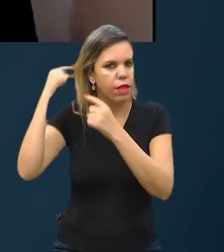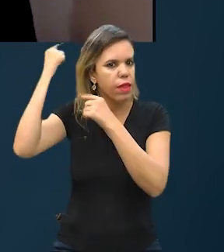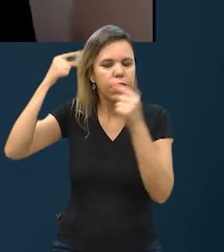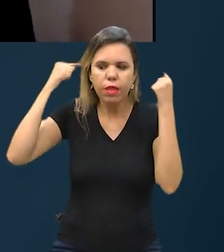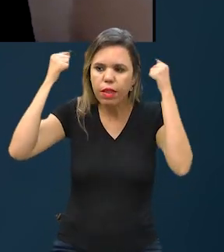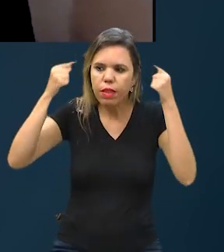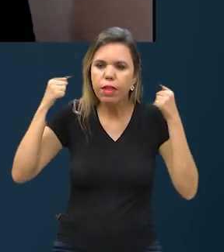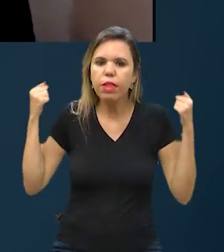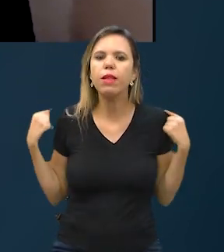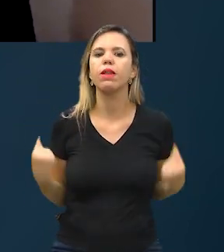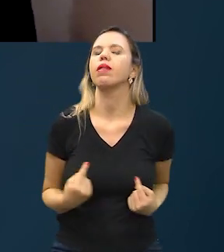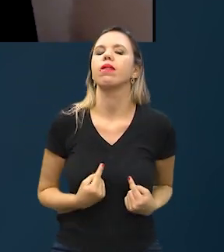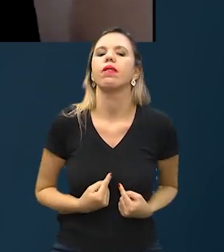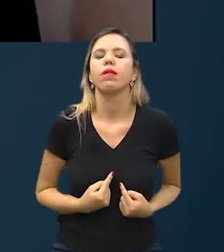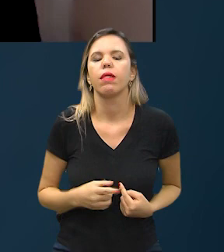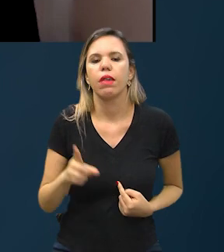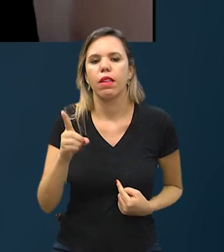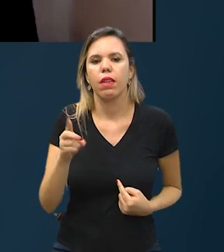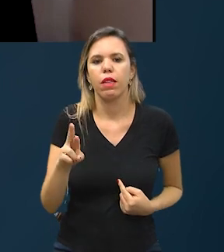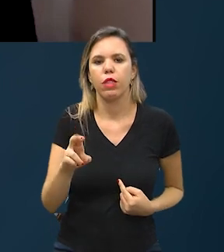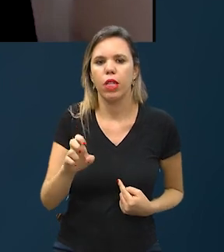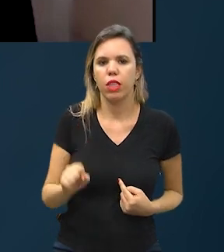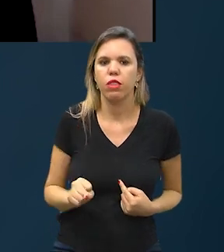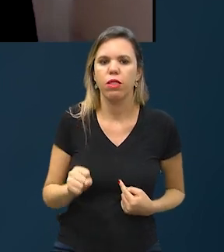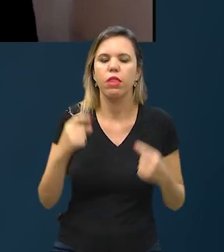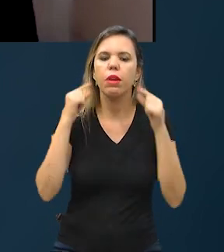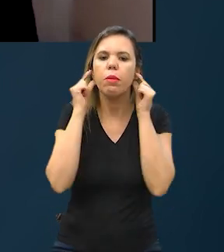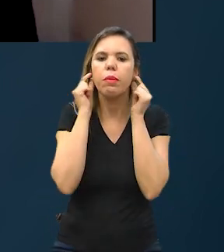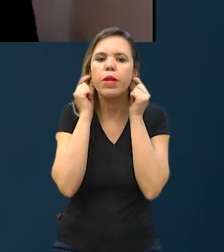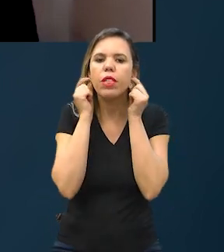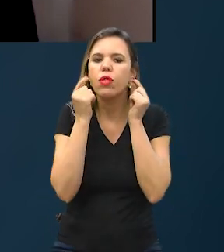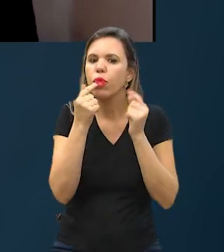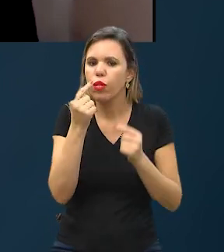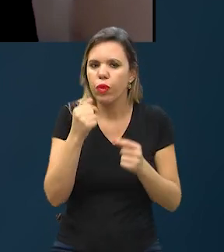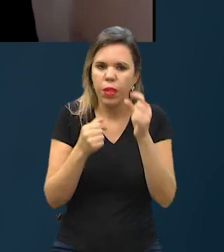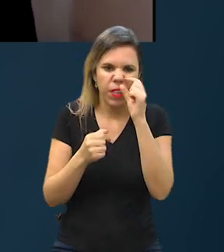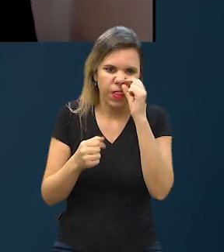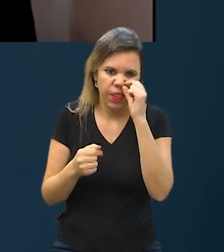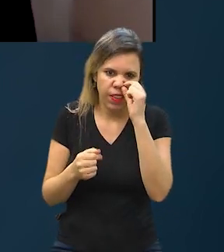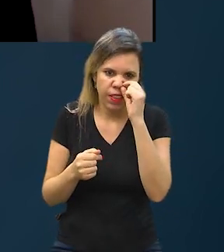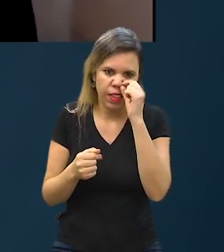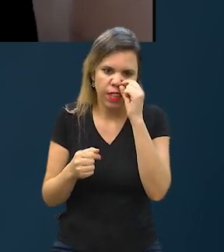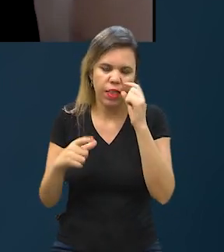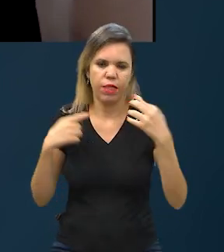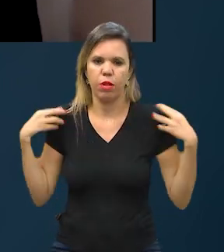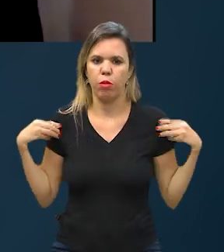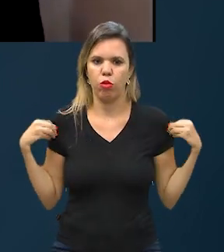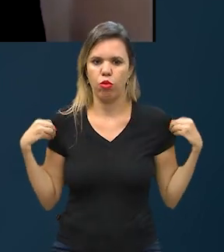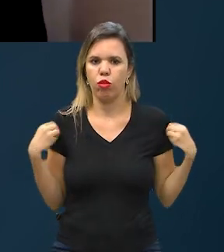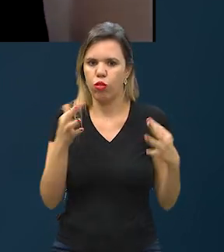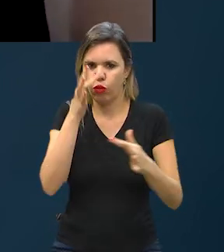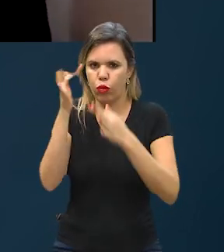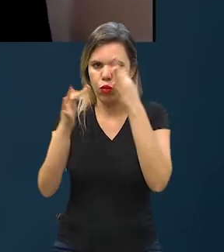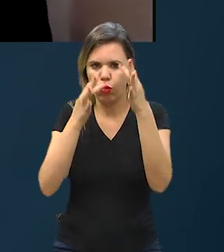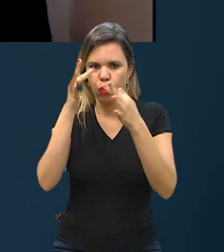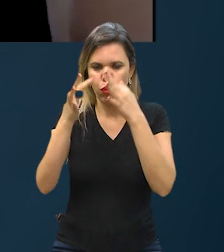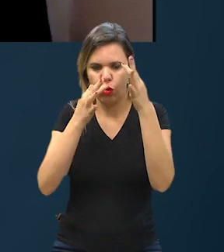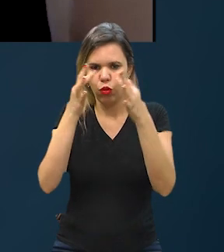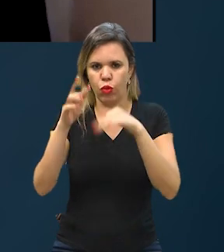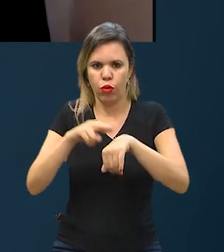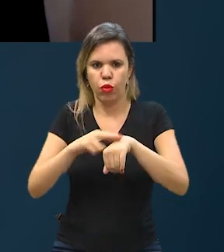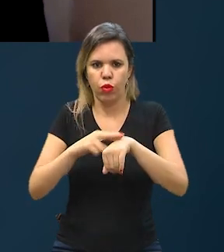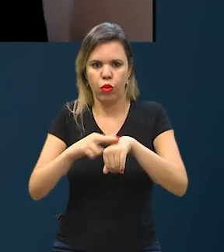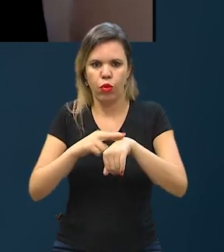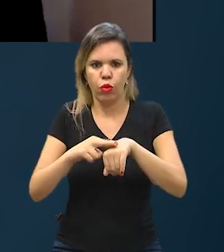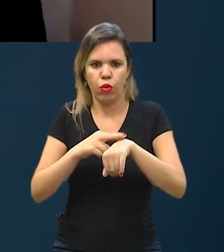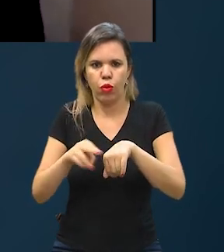brincos vermelhos, eu tenho um piercing no nariz e eu estou vestindo uma blusa florida, com flores